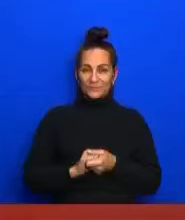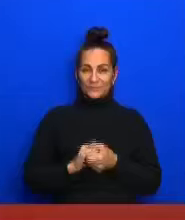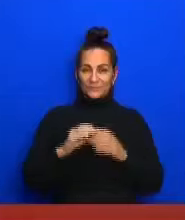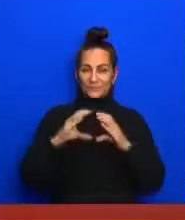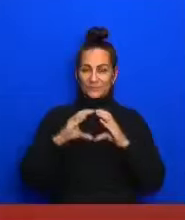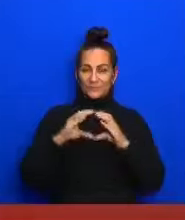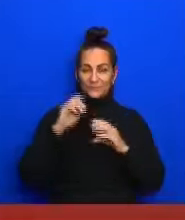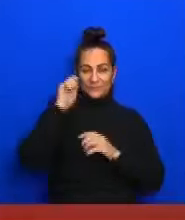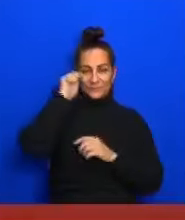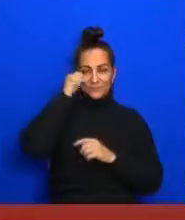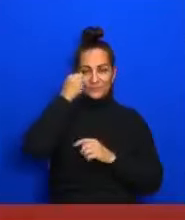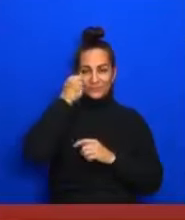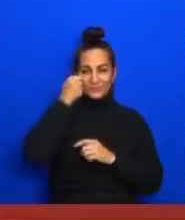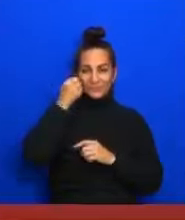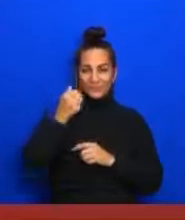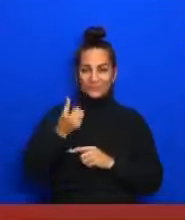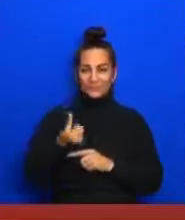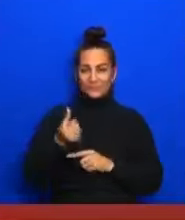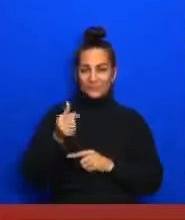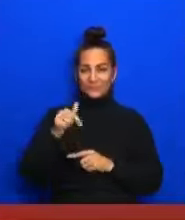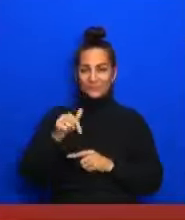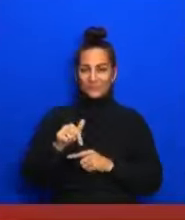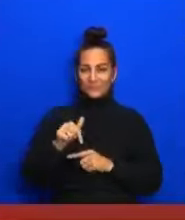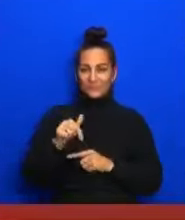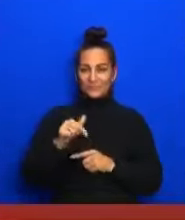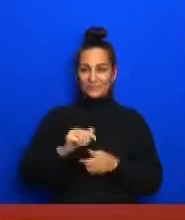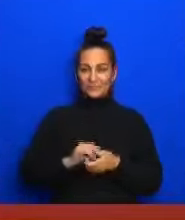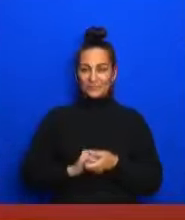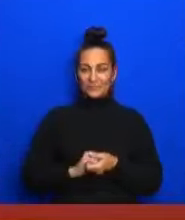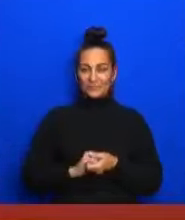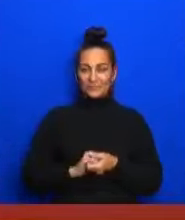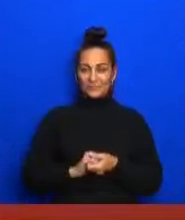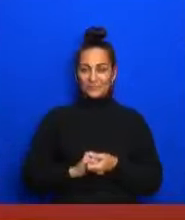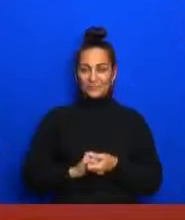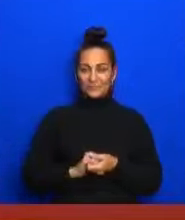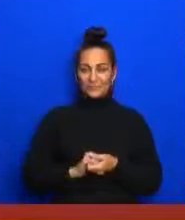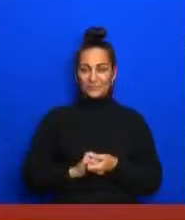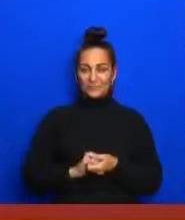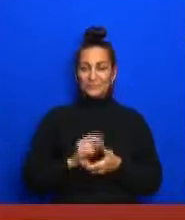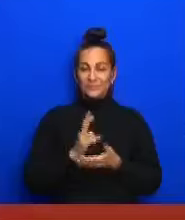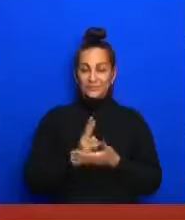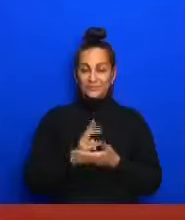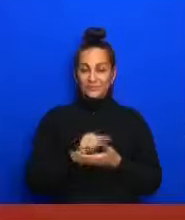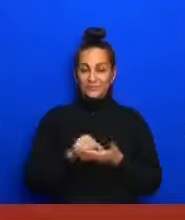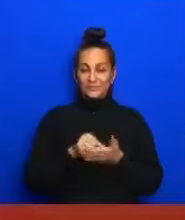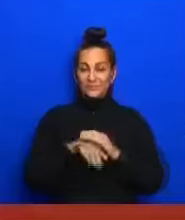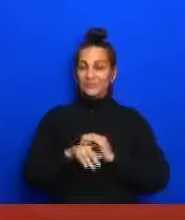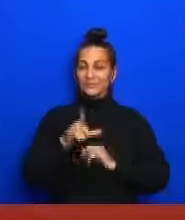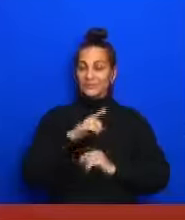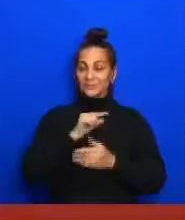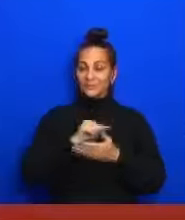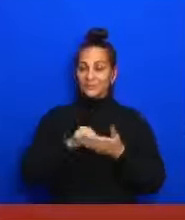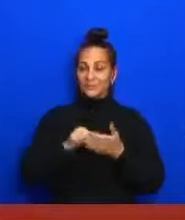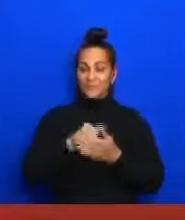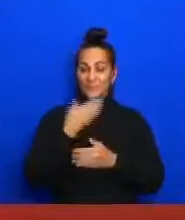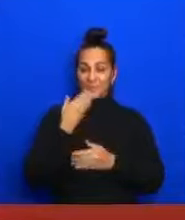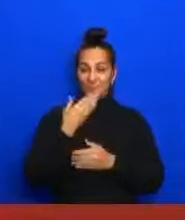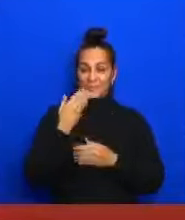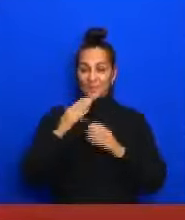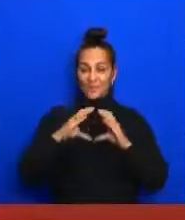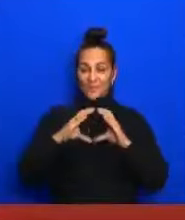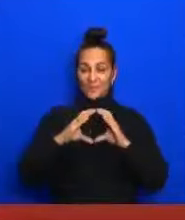Bola preta 67. Preta número 67. Na sequência da Loto Mania tem Loto